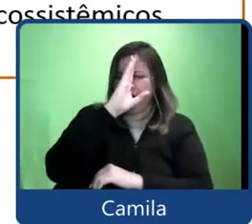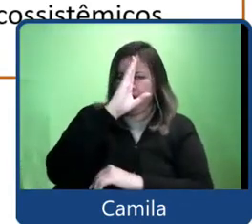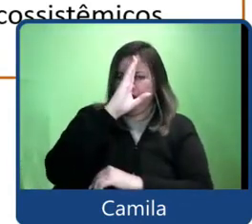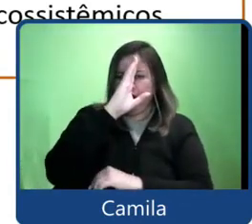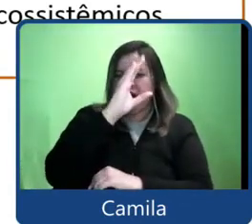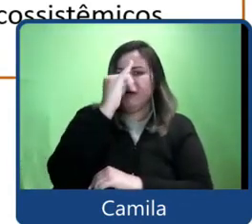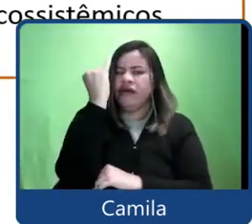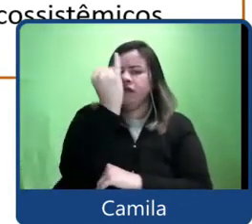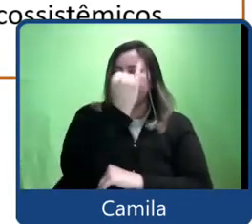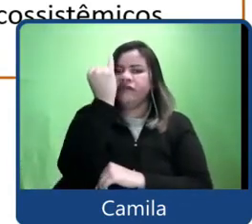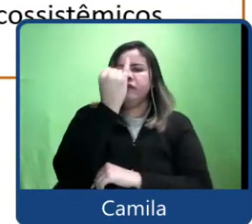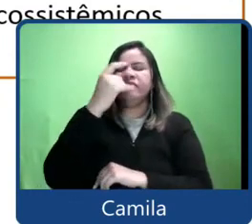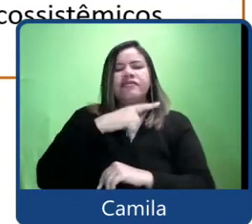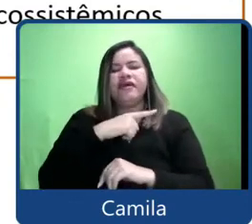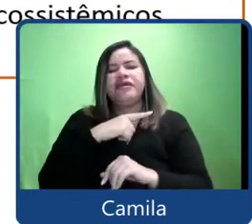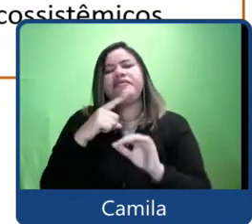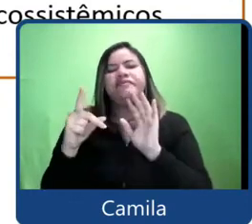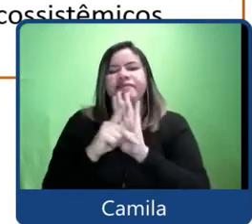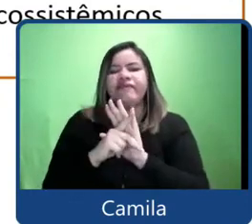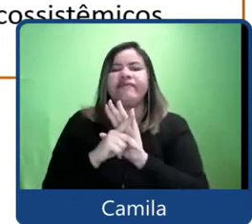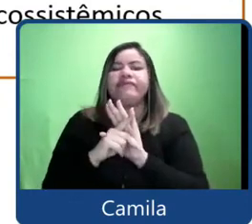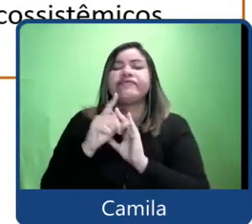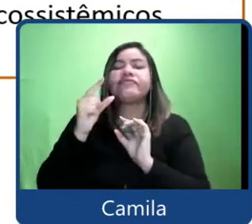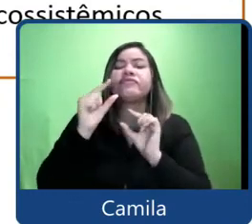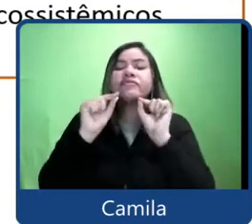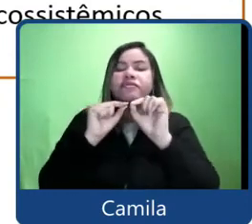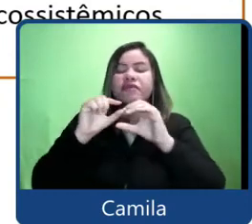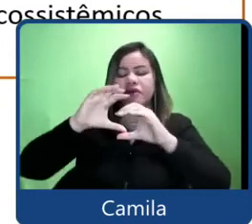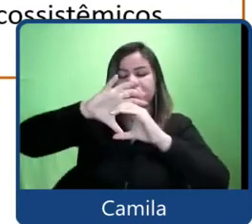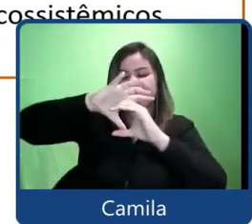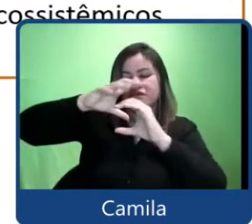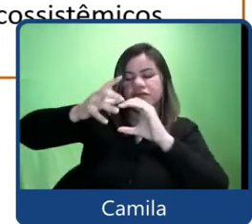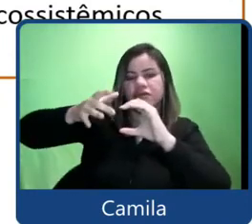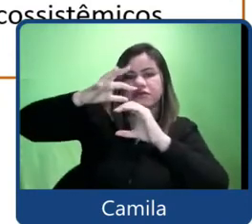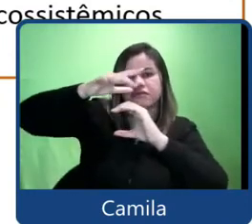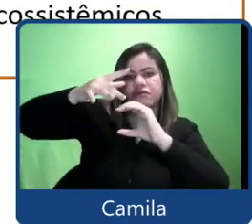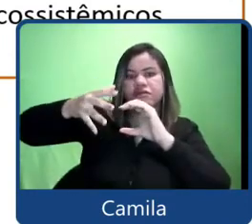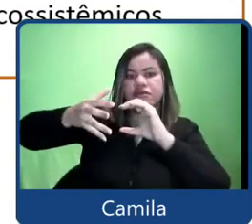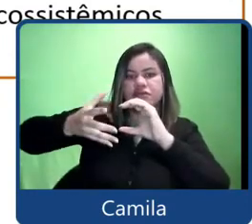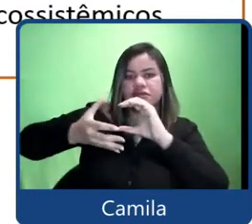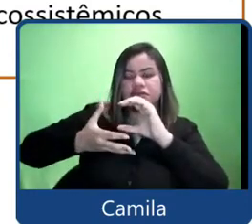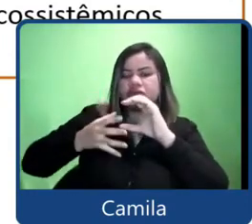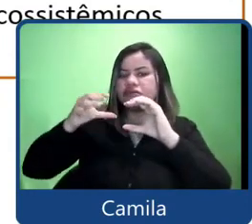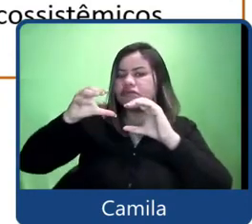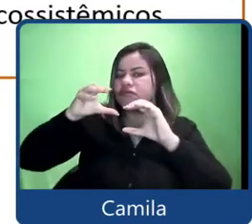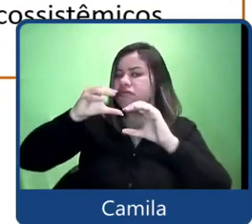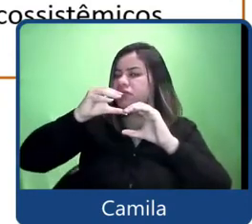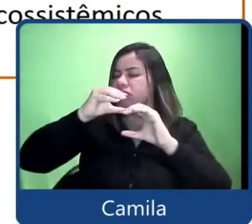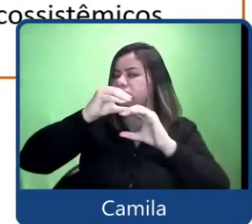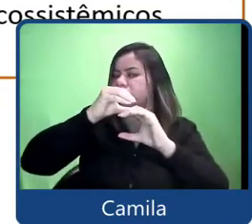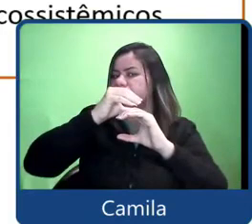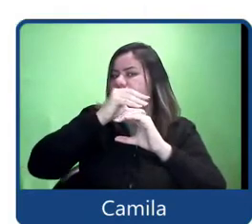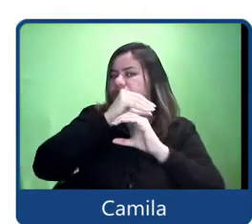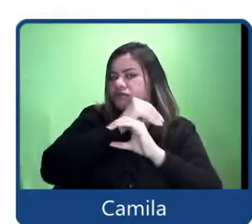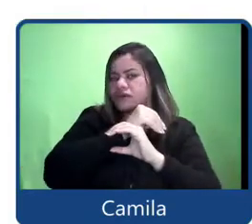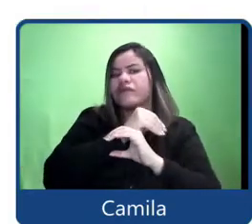né, com a intensificação do aquecimento global, mediante as ações que a gente tem no